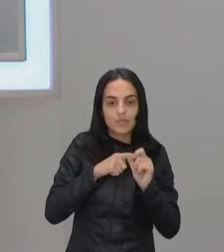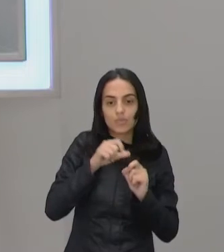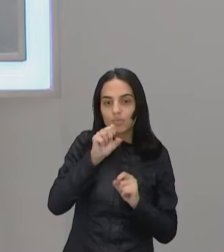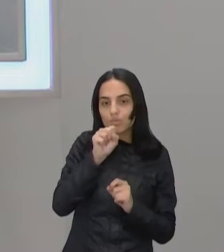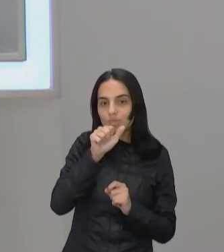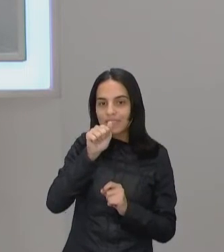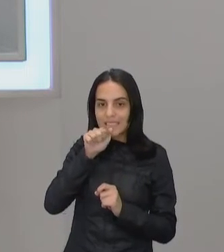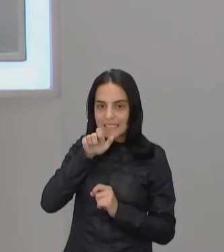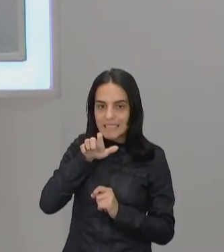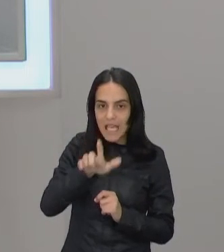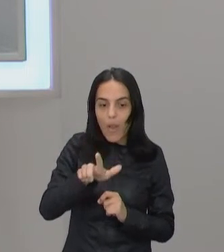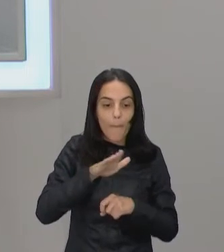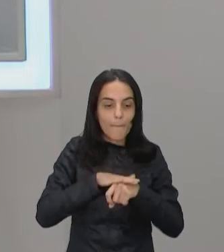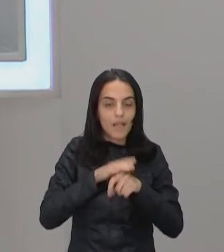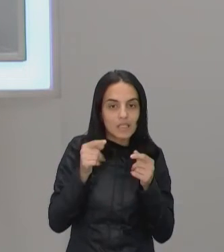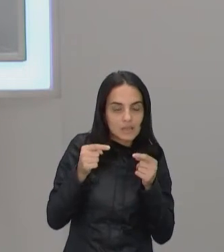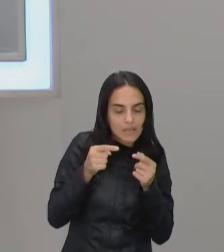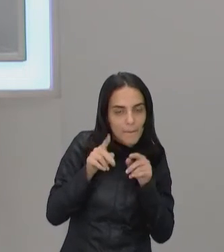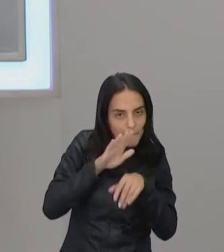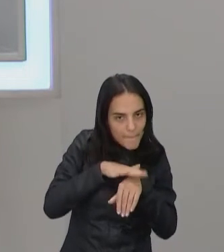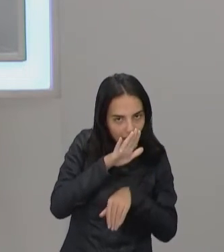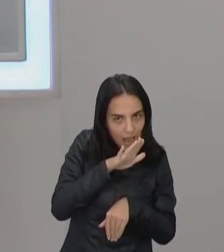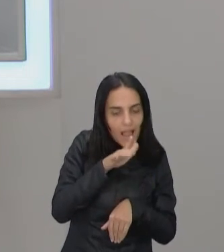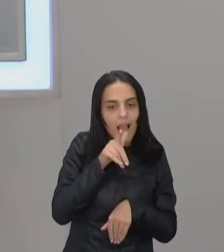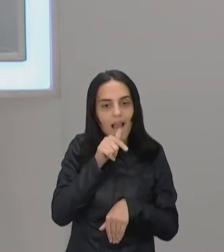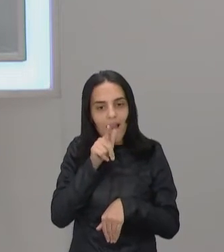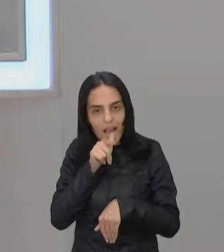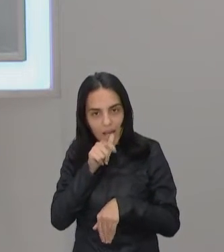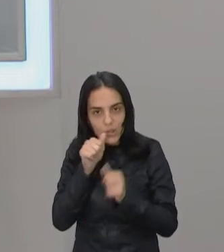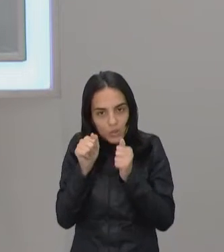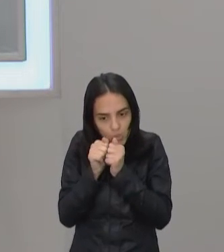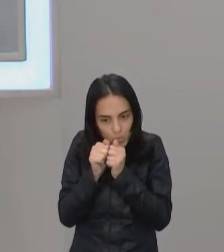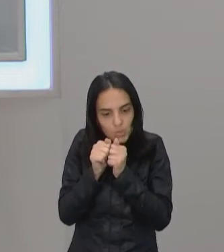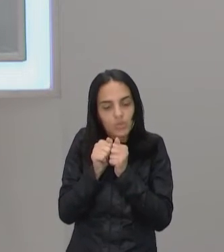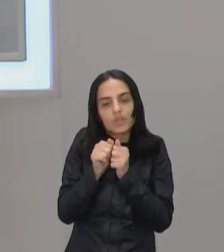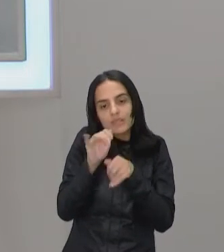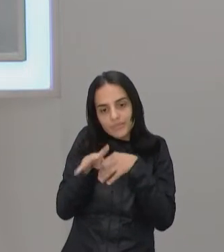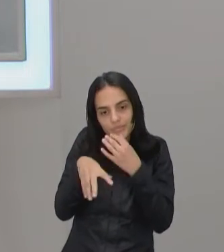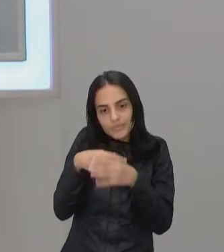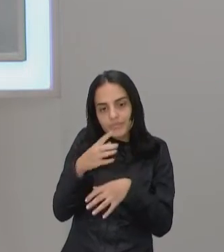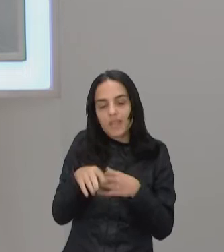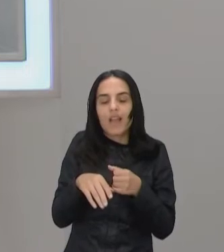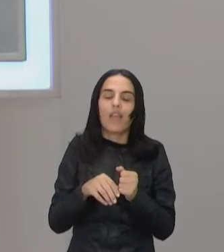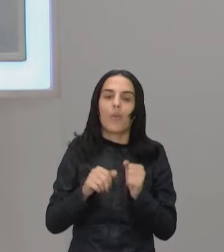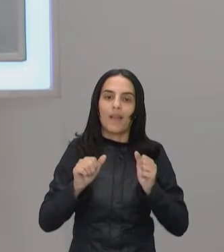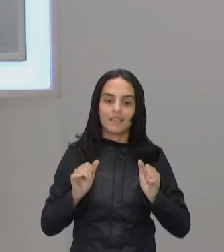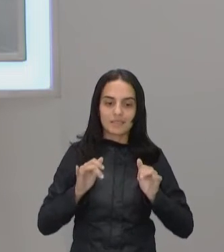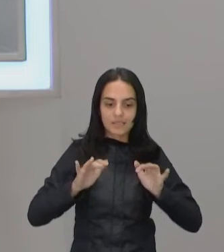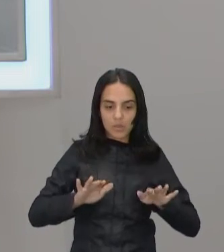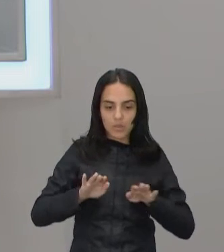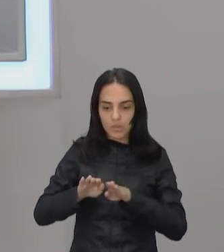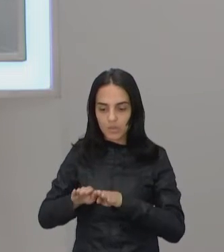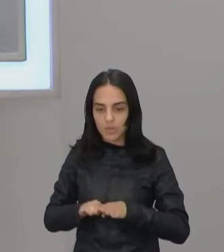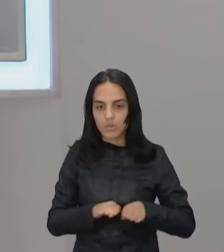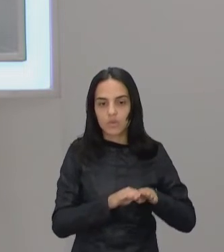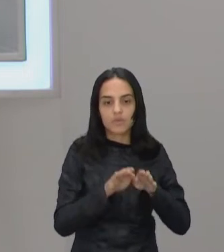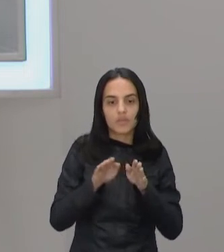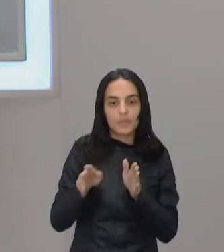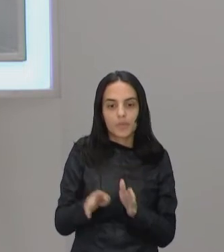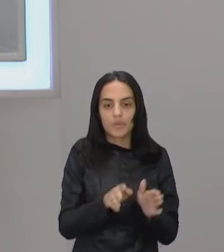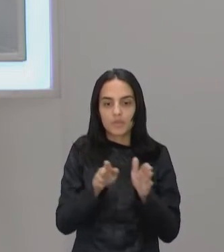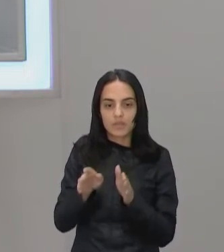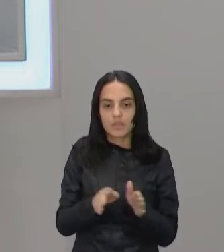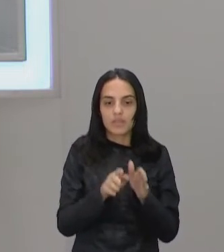sal mais água, certo? Isso a grosso modo falando. Então, reação de neutralização. Eu vou produzir uma